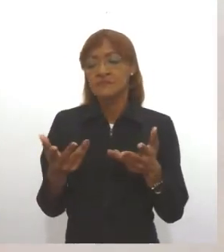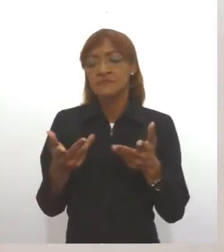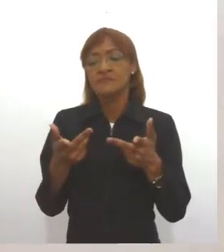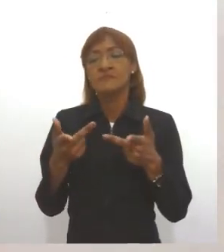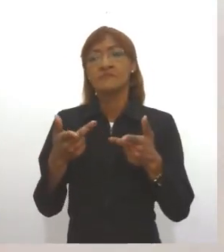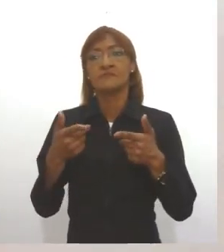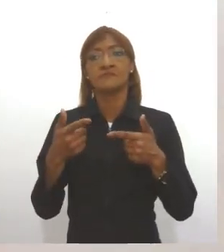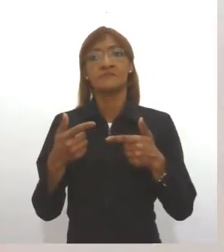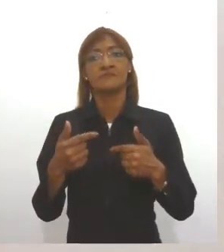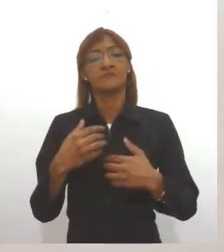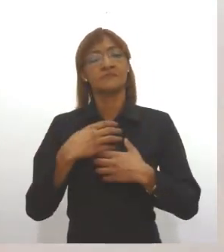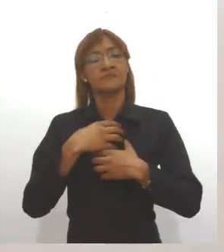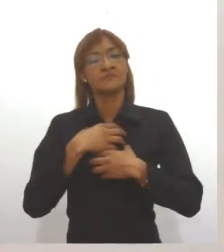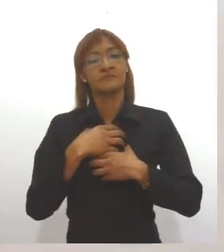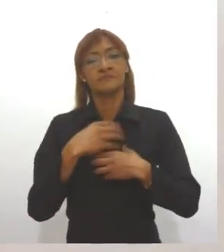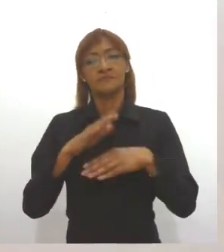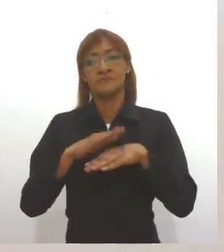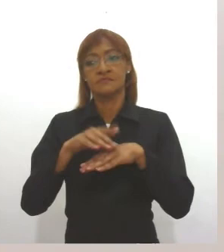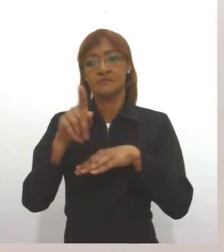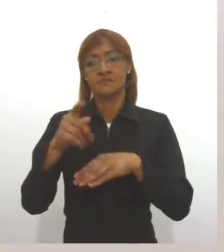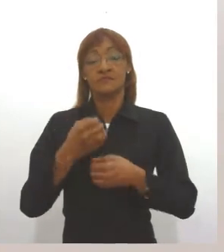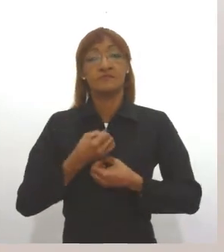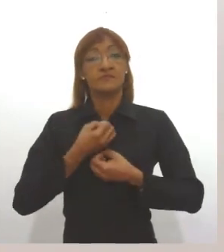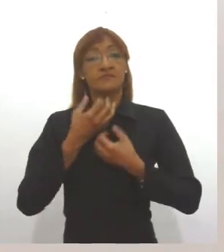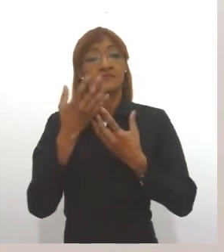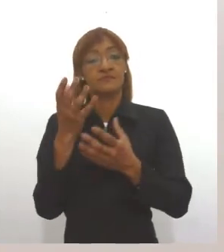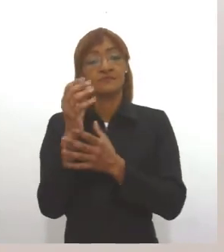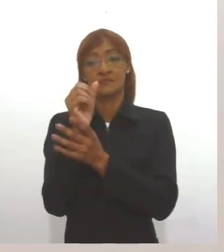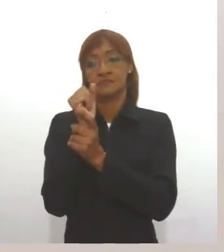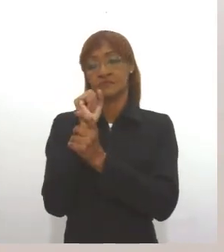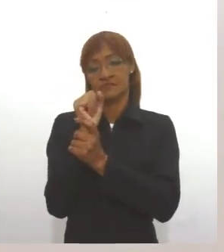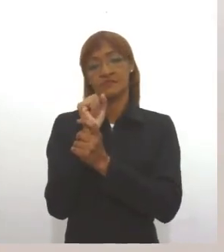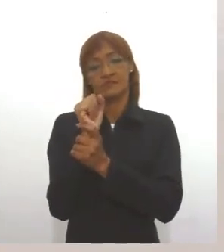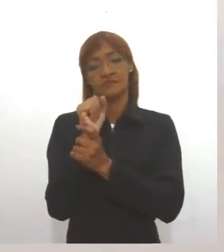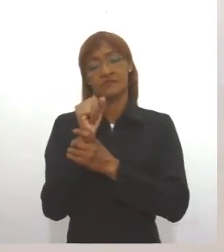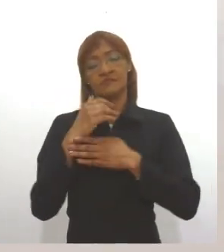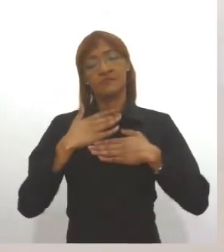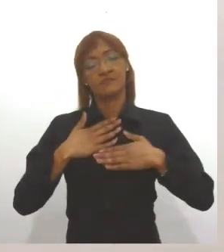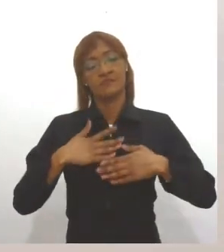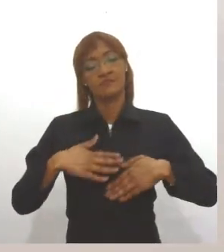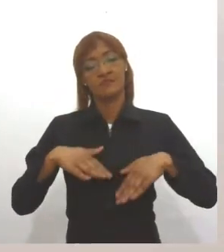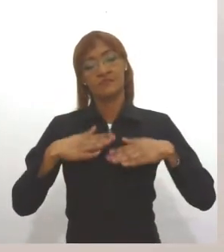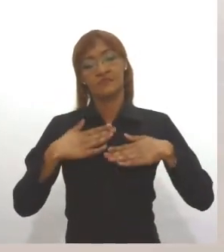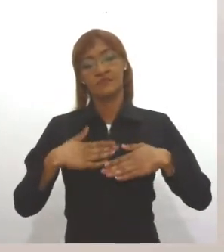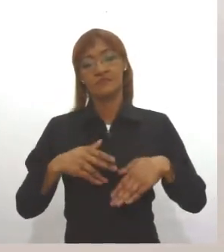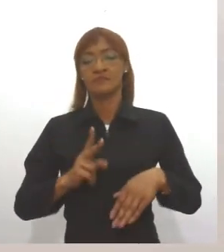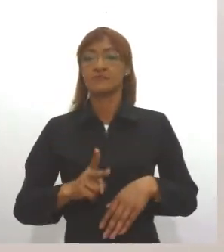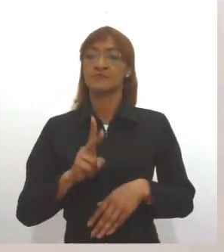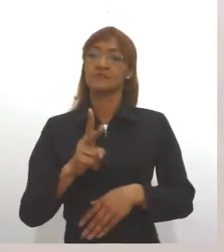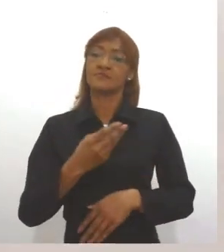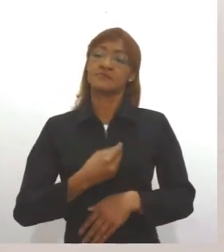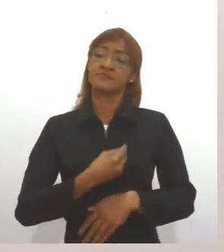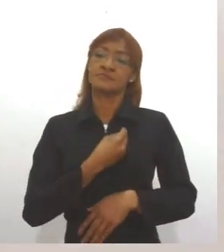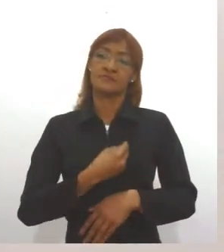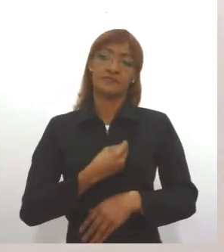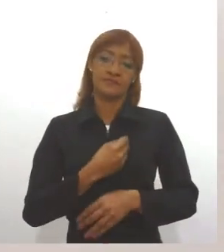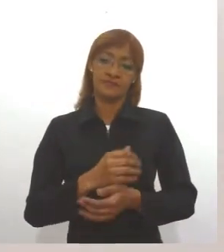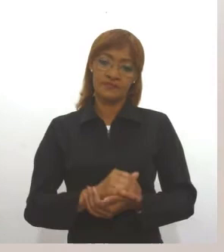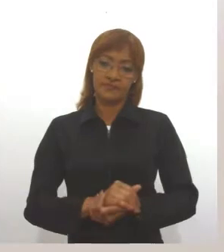ela pode desabafar com segurança e com isso se estabilizar e seguir de forma mais tranquila a sua